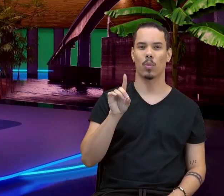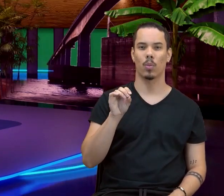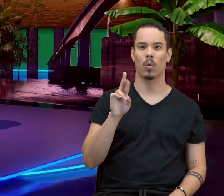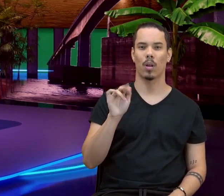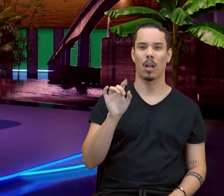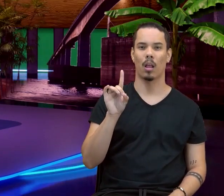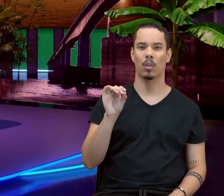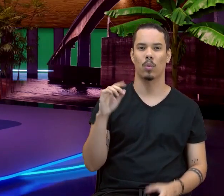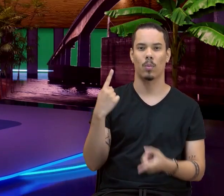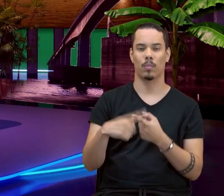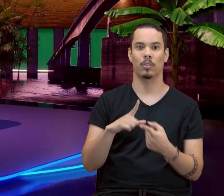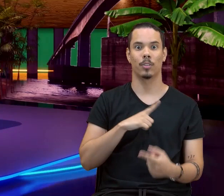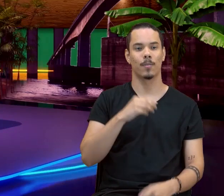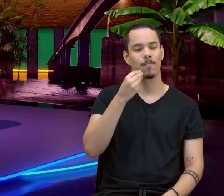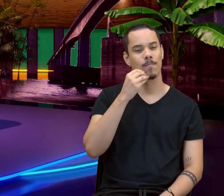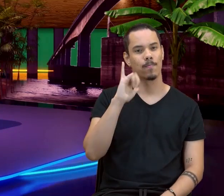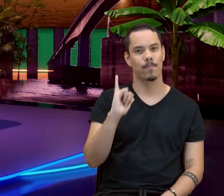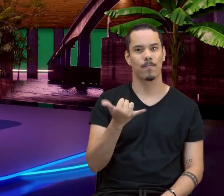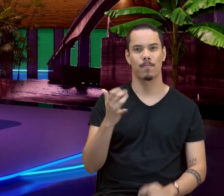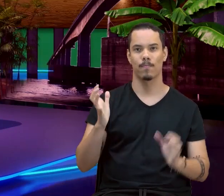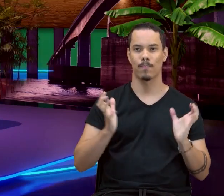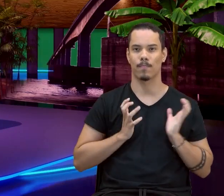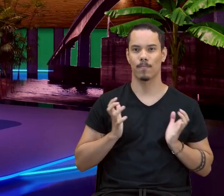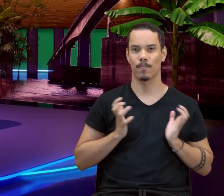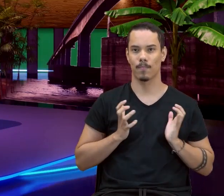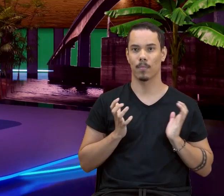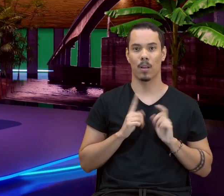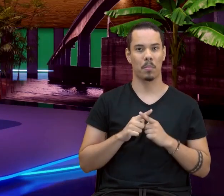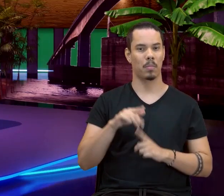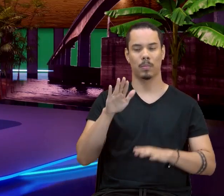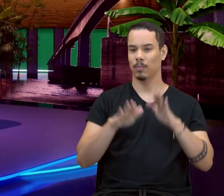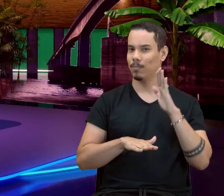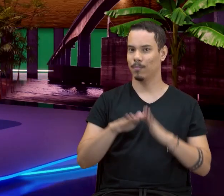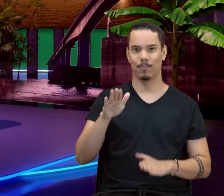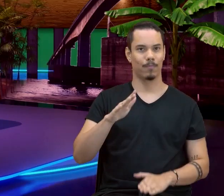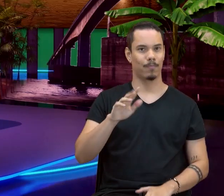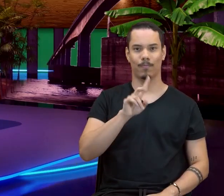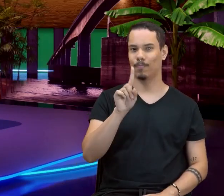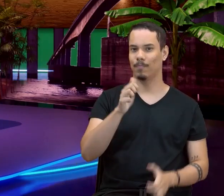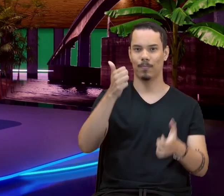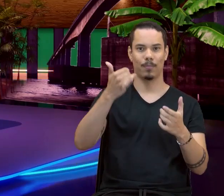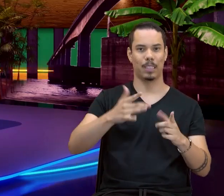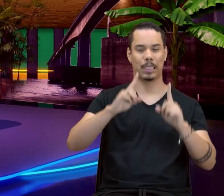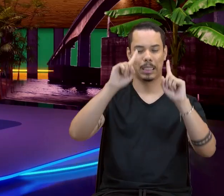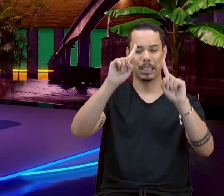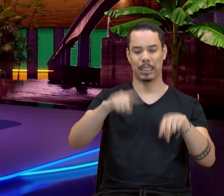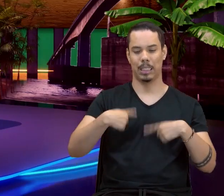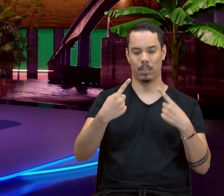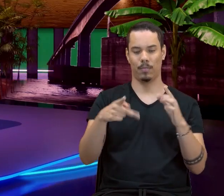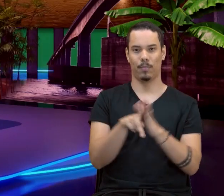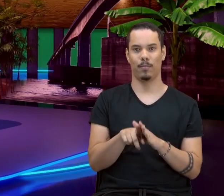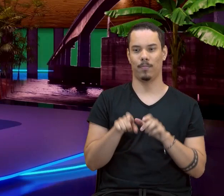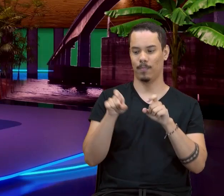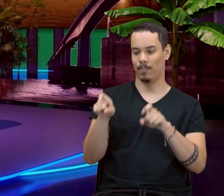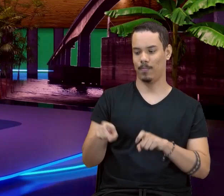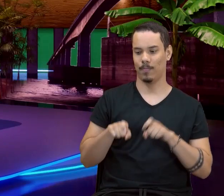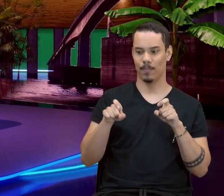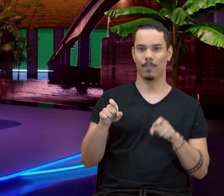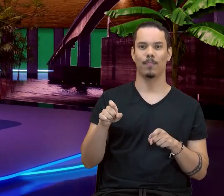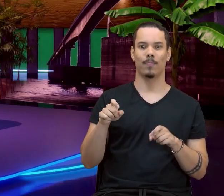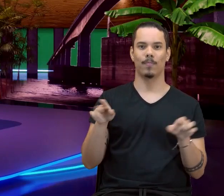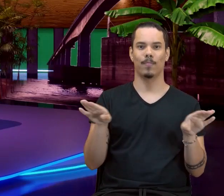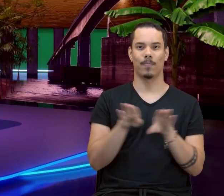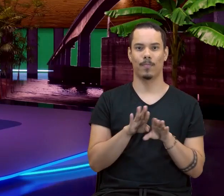de oportunidade, que muitas das vezes não falava os desafios que o agricultor, que a população